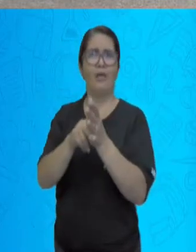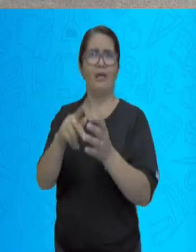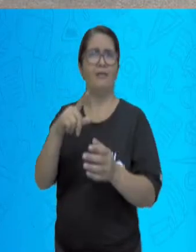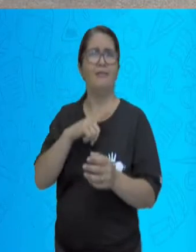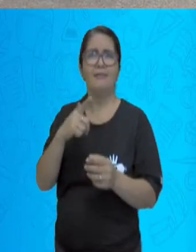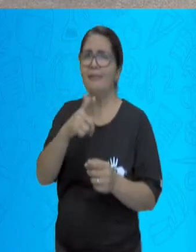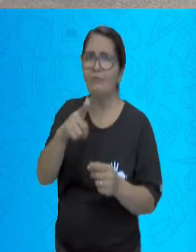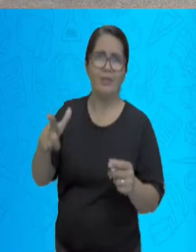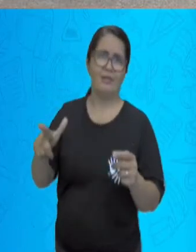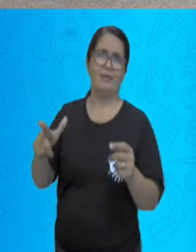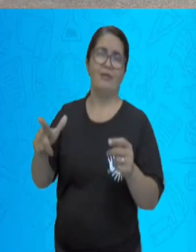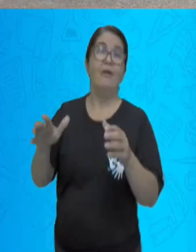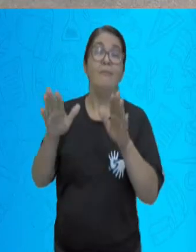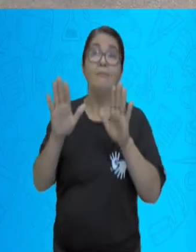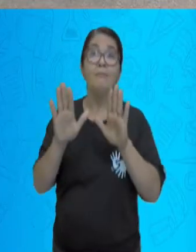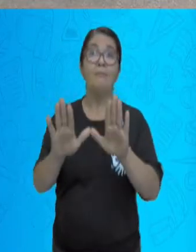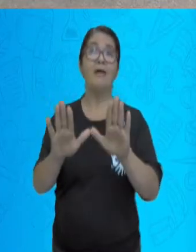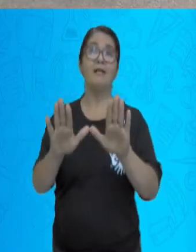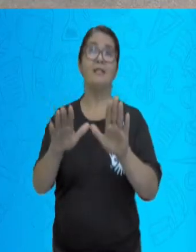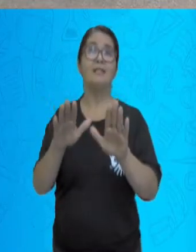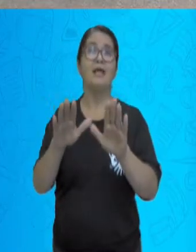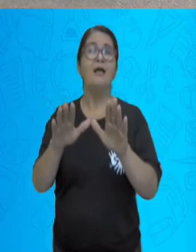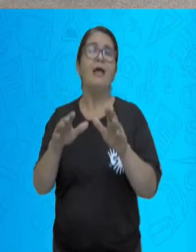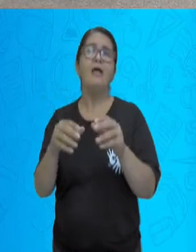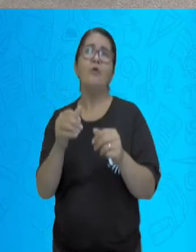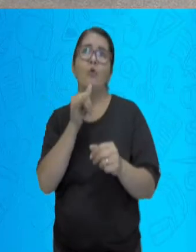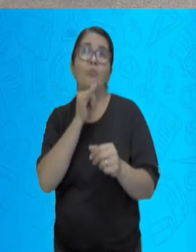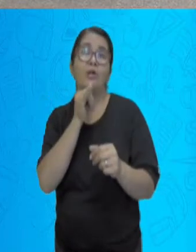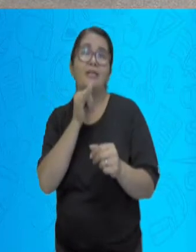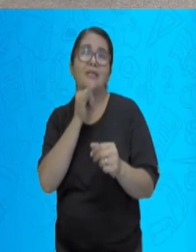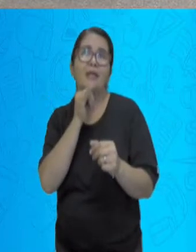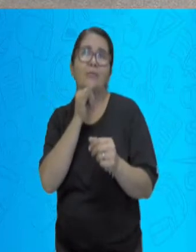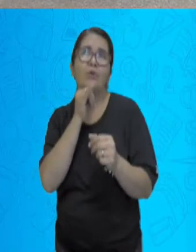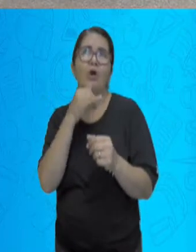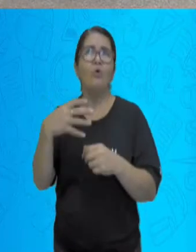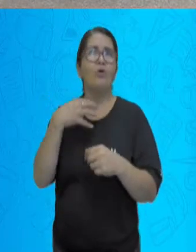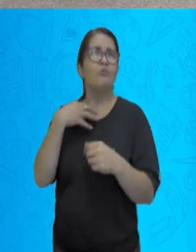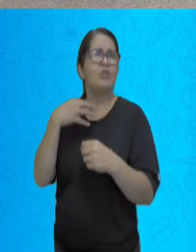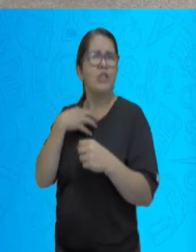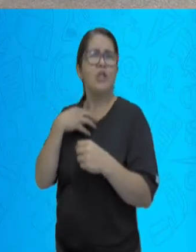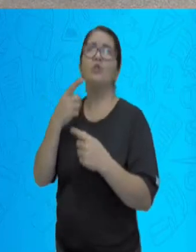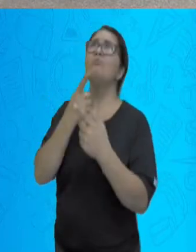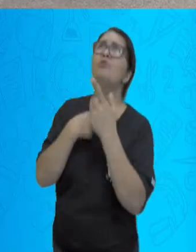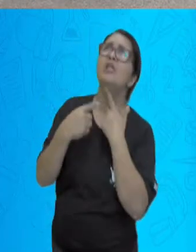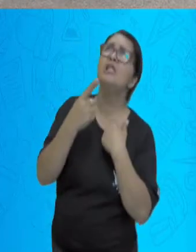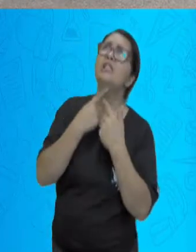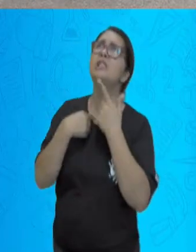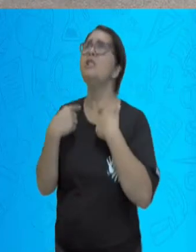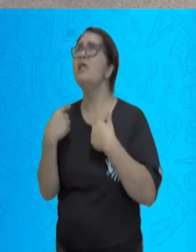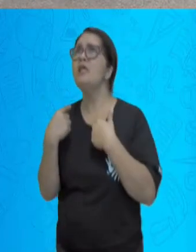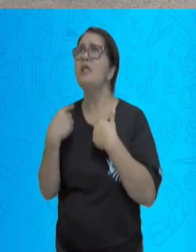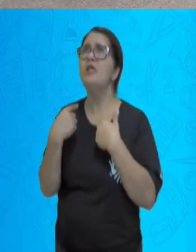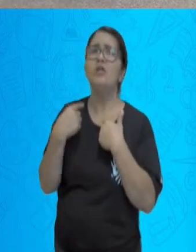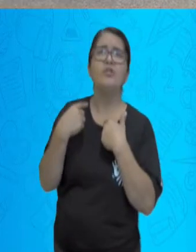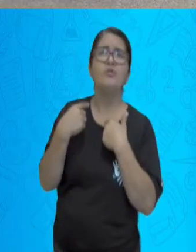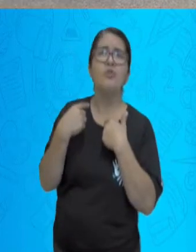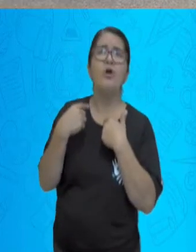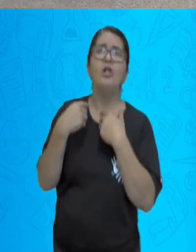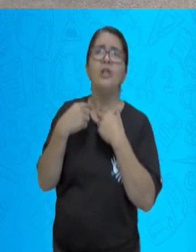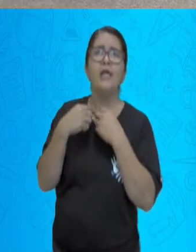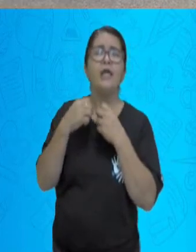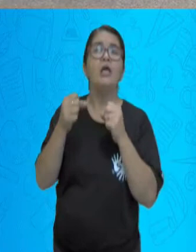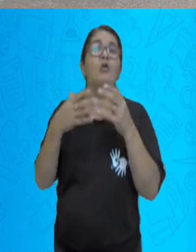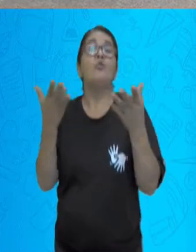seres. Ou seja, as nossas emoções são derivados de ação. Por exemplo, quando eu digo